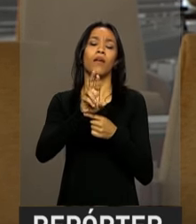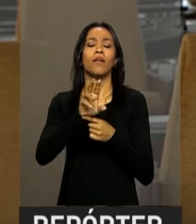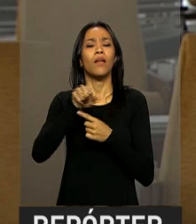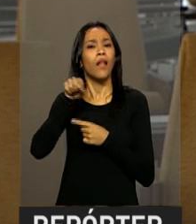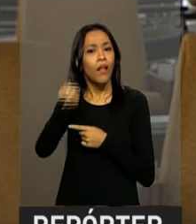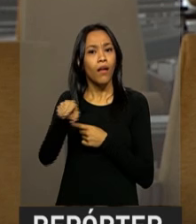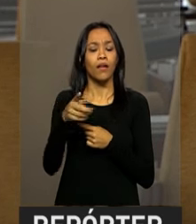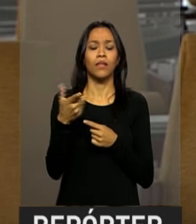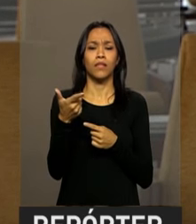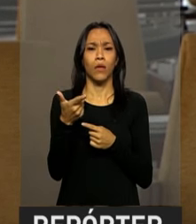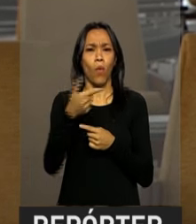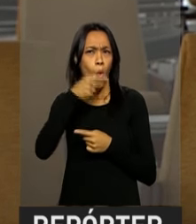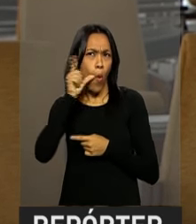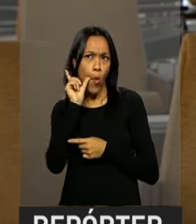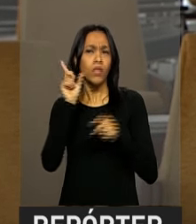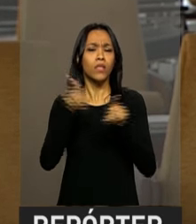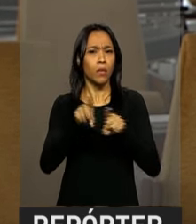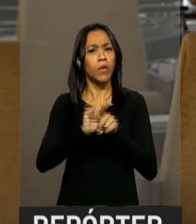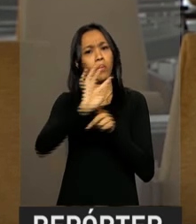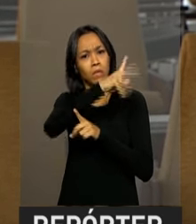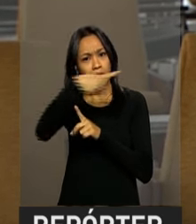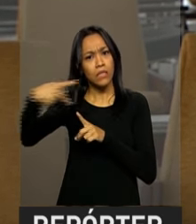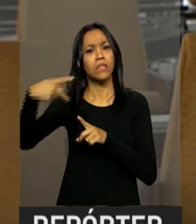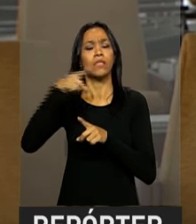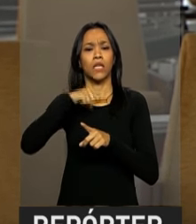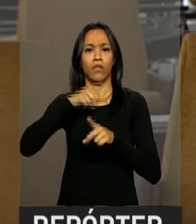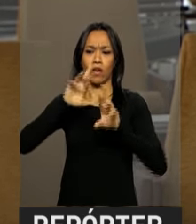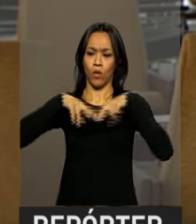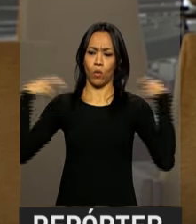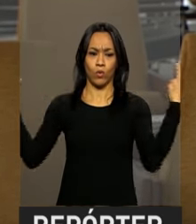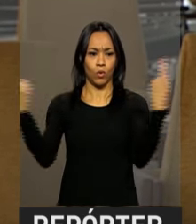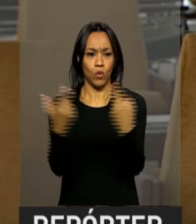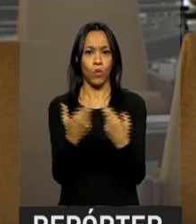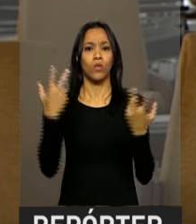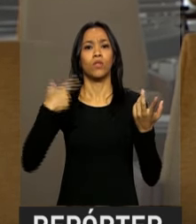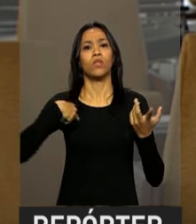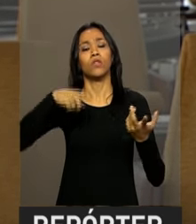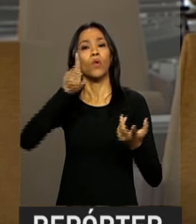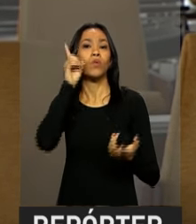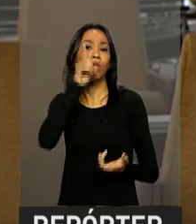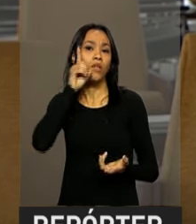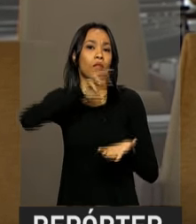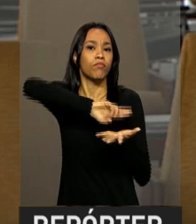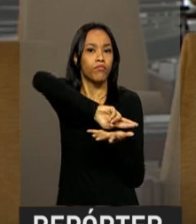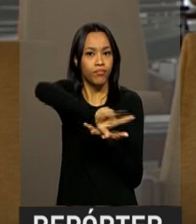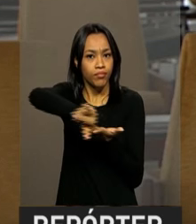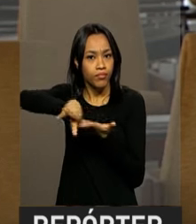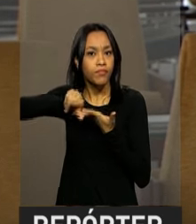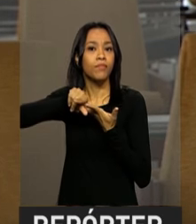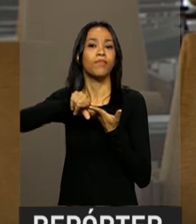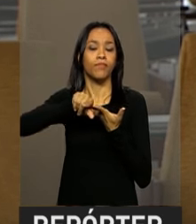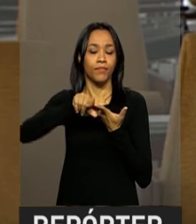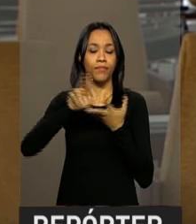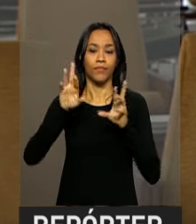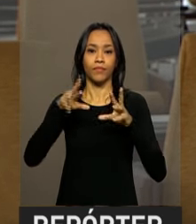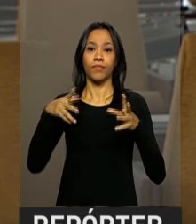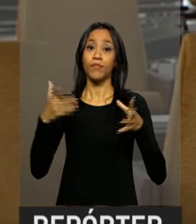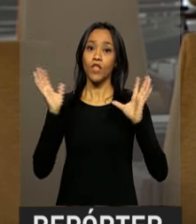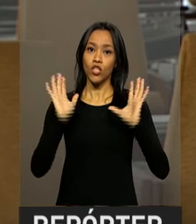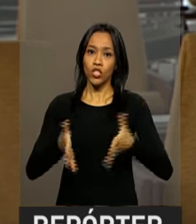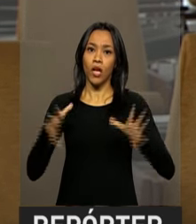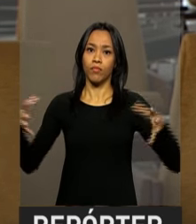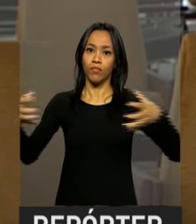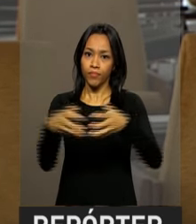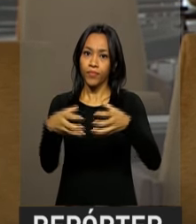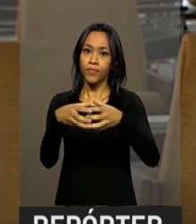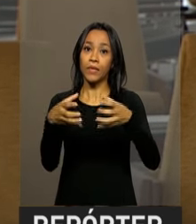dia de ontem Michel Temer também se reuniu com parlamentares nessa reunião de ontem o presidente interino se reuniu com